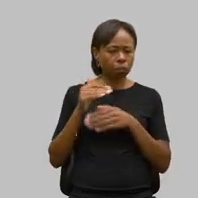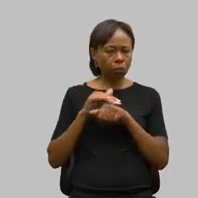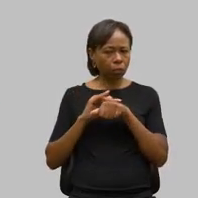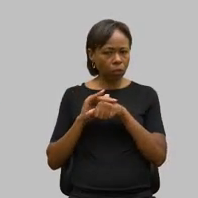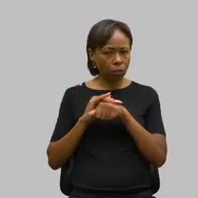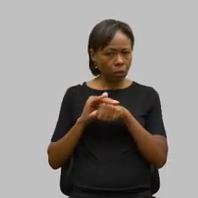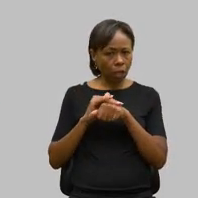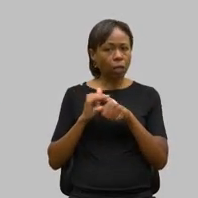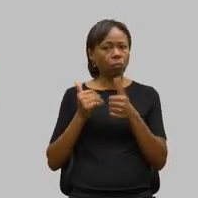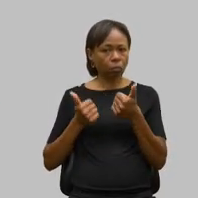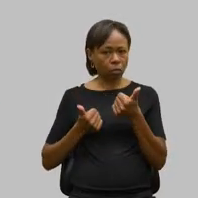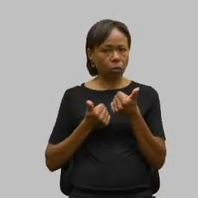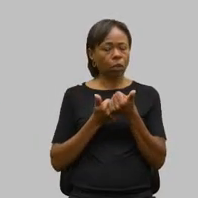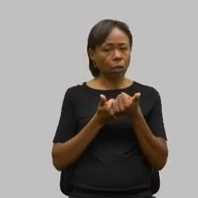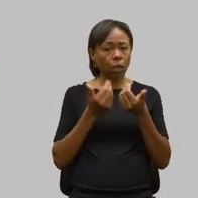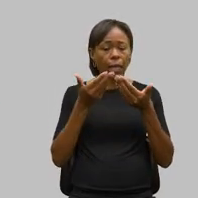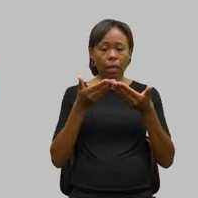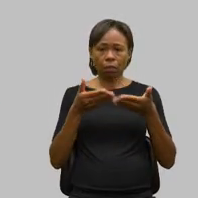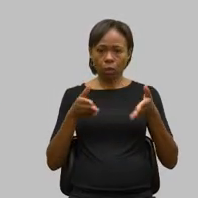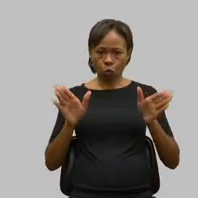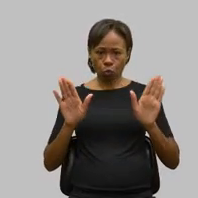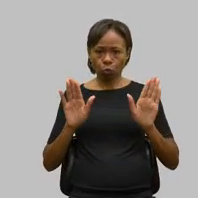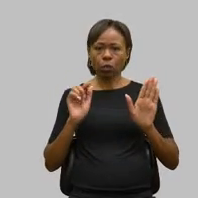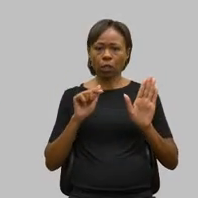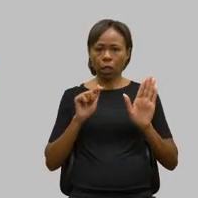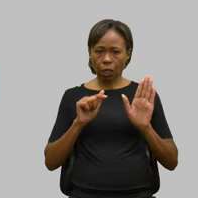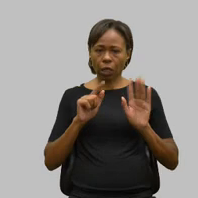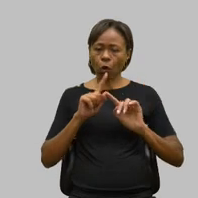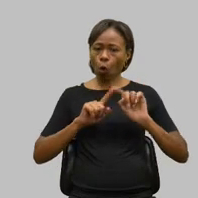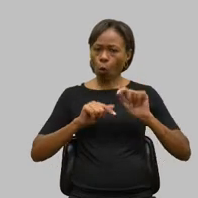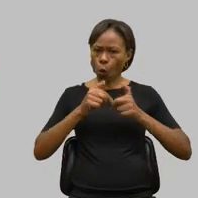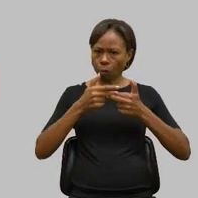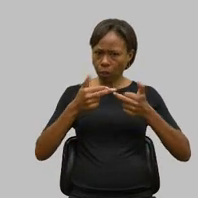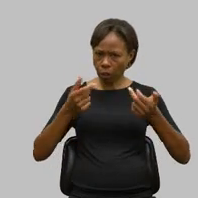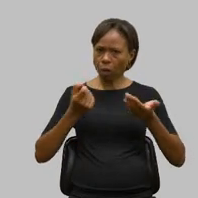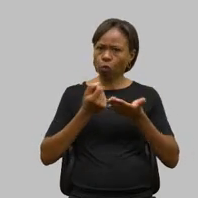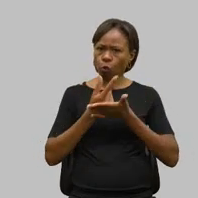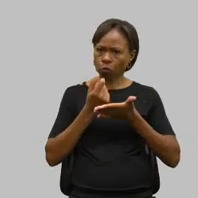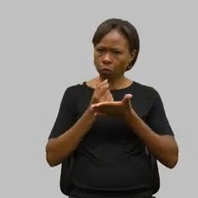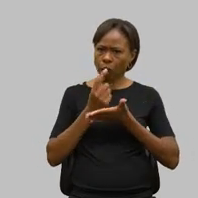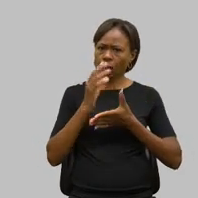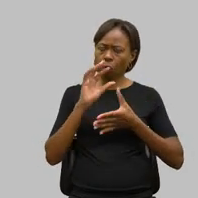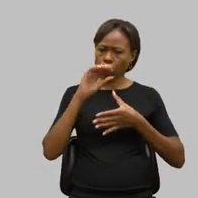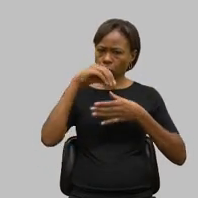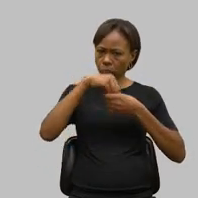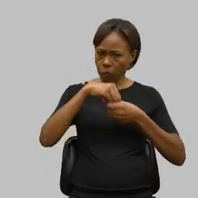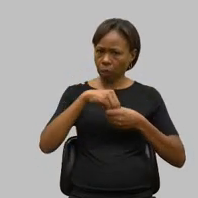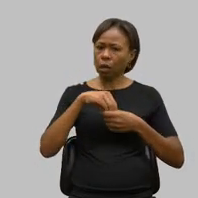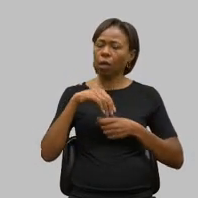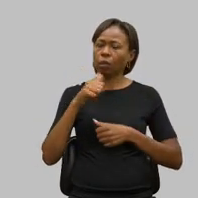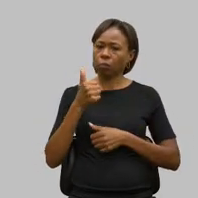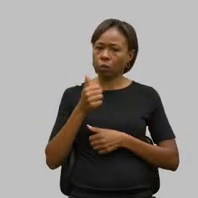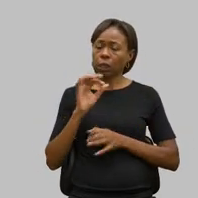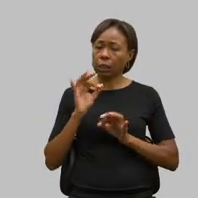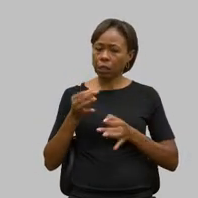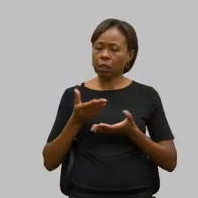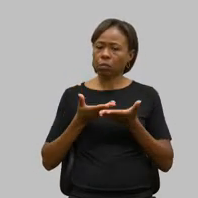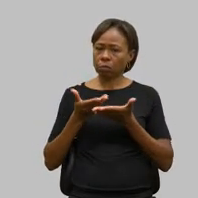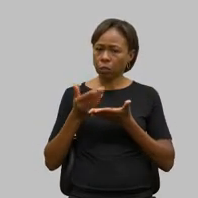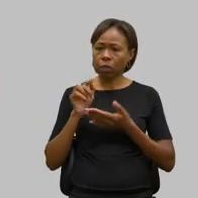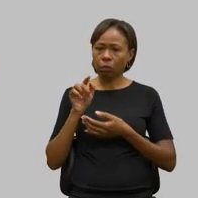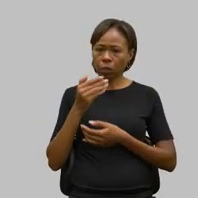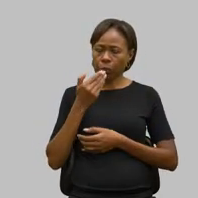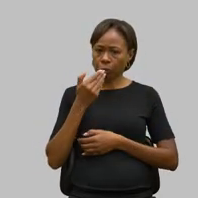apoie a abertura deste hospital com os equipamentos. Então, nós estamos em tratativas, pode ter certeza que esse seu pleito,